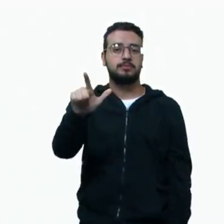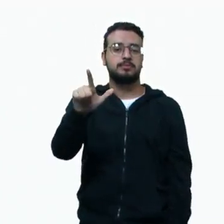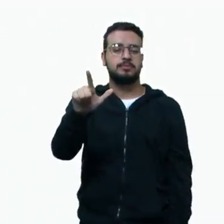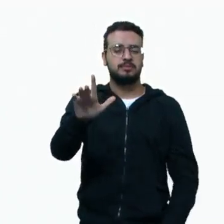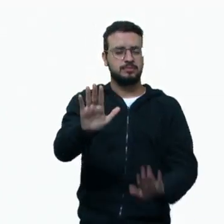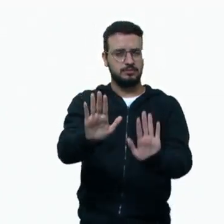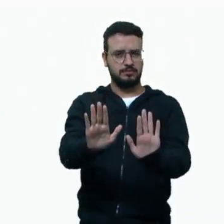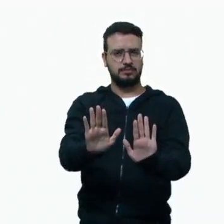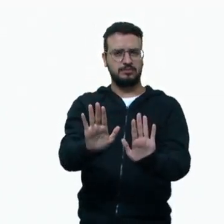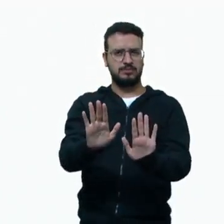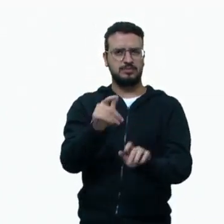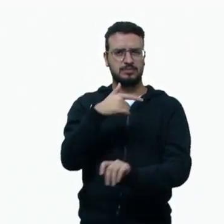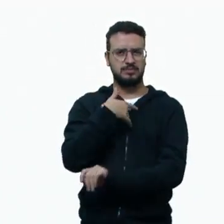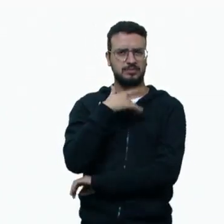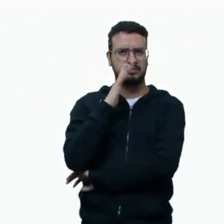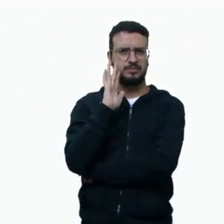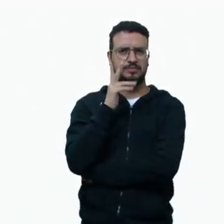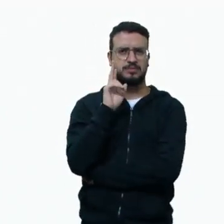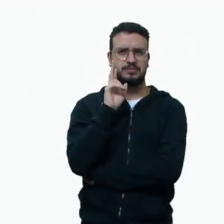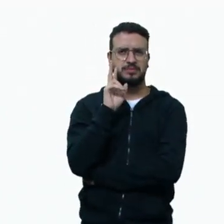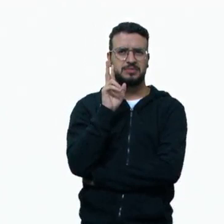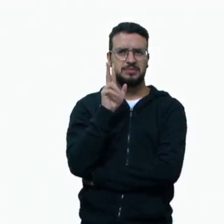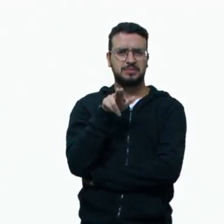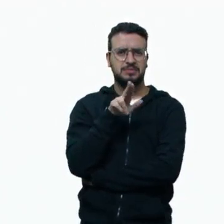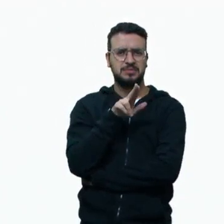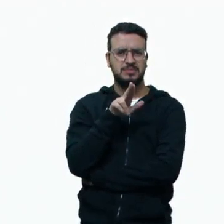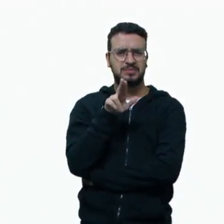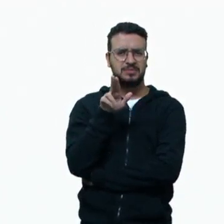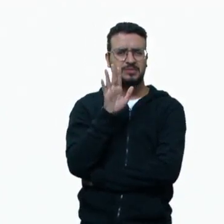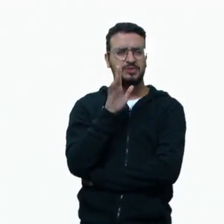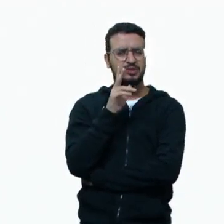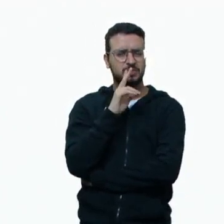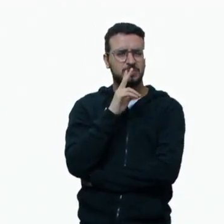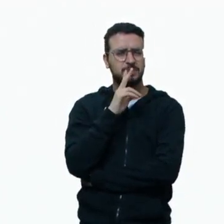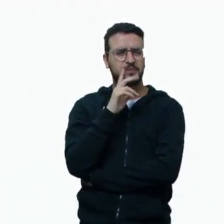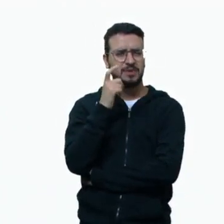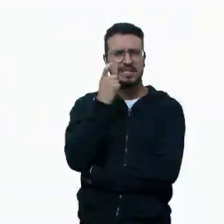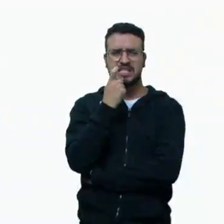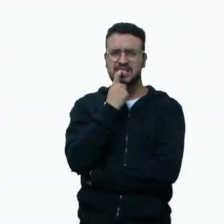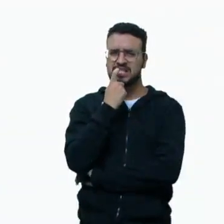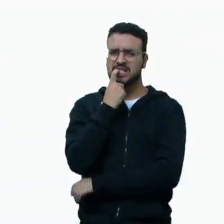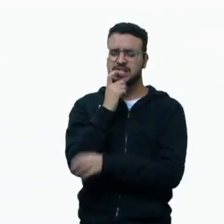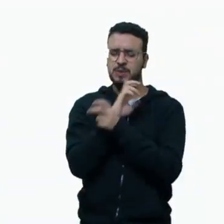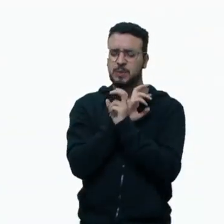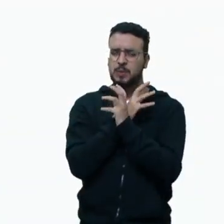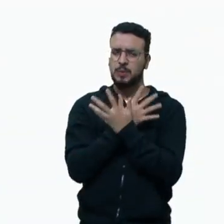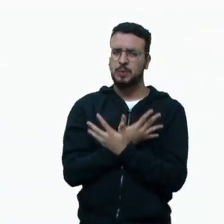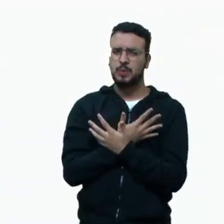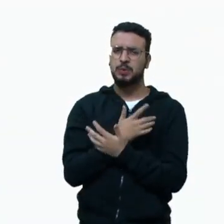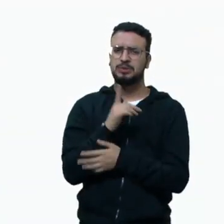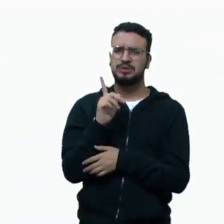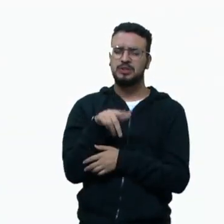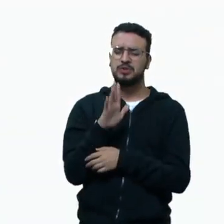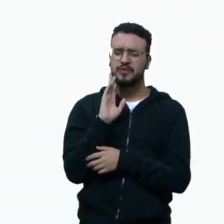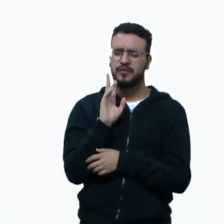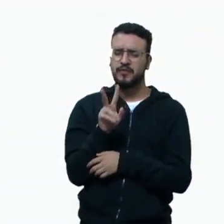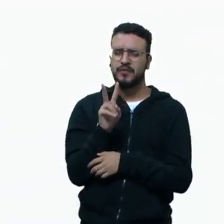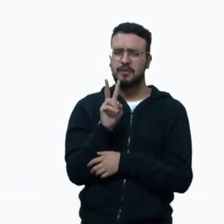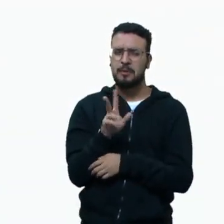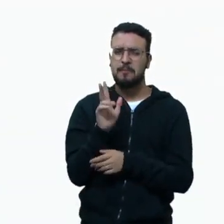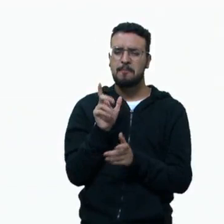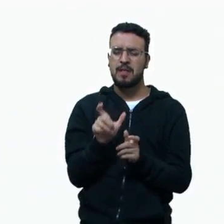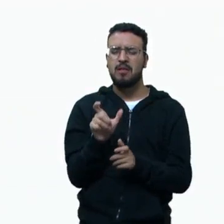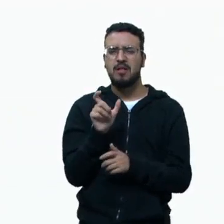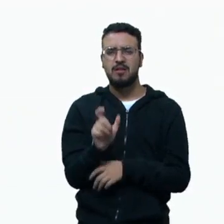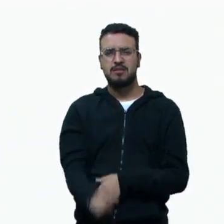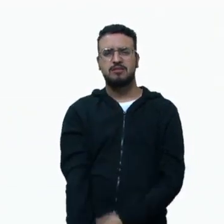Peraí, professor, mas eu já escutei esses nomes na aula de sistema ósseo e na aula de sistema muscular. Pois